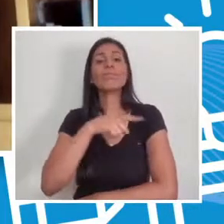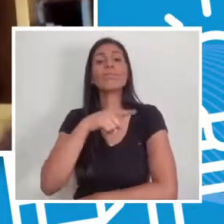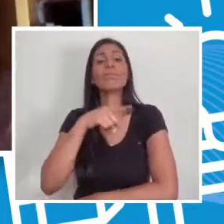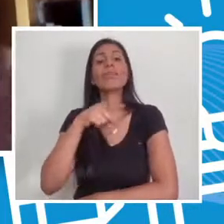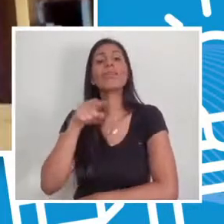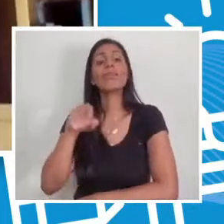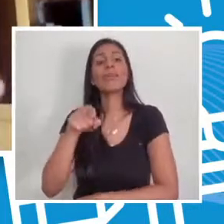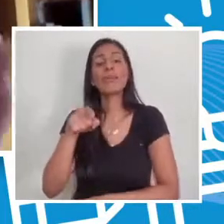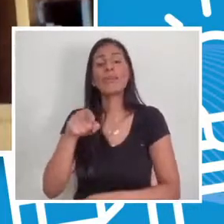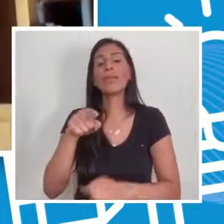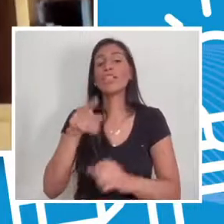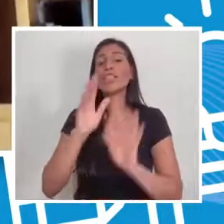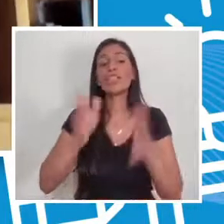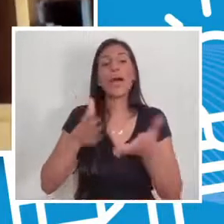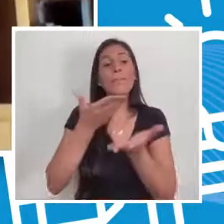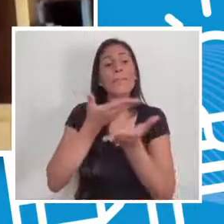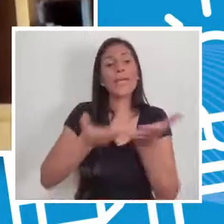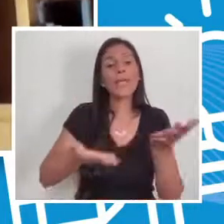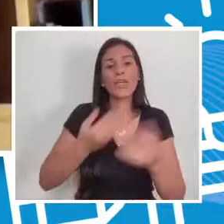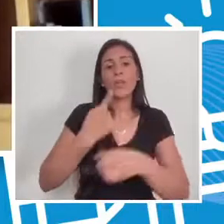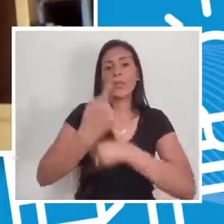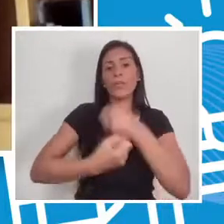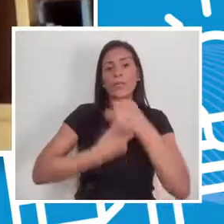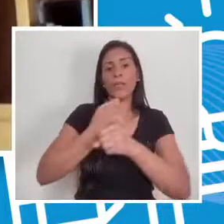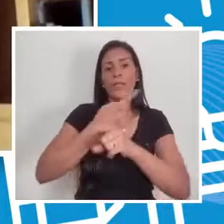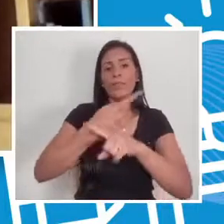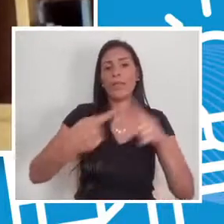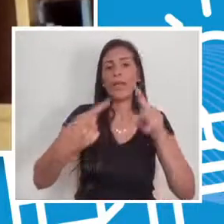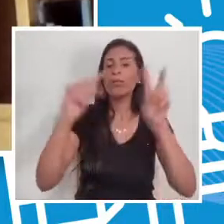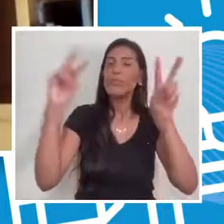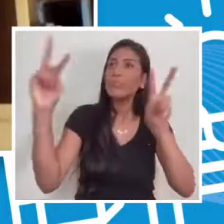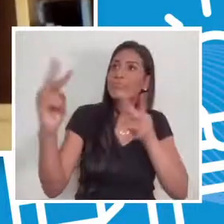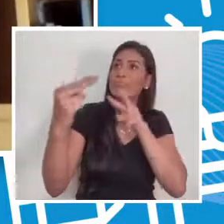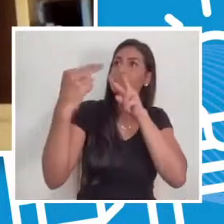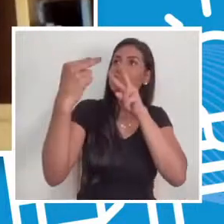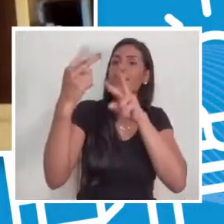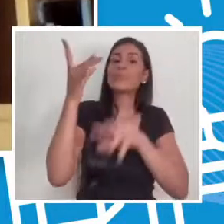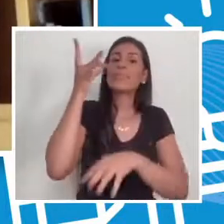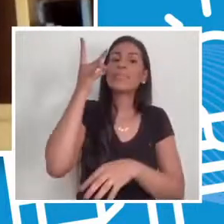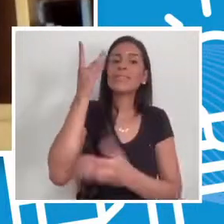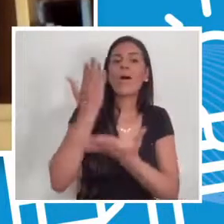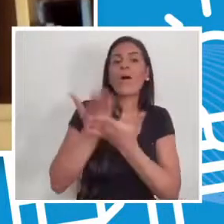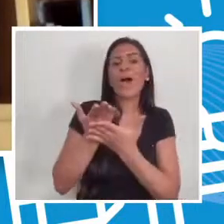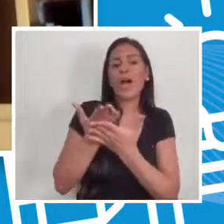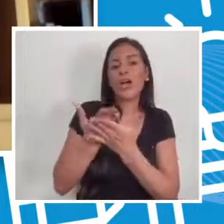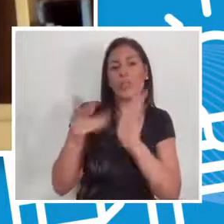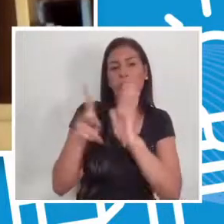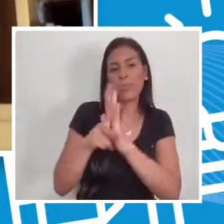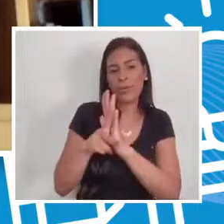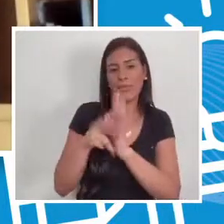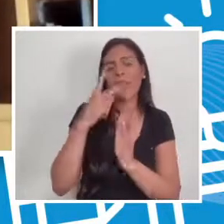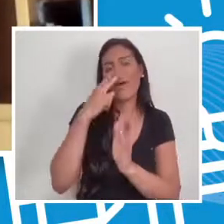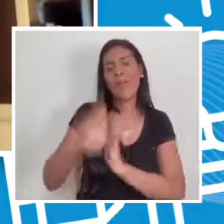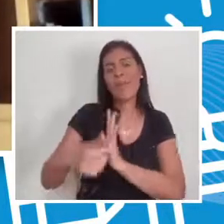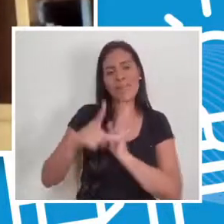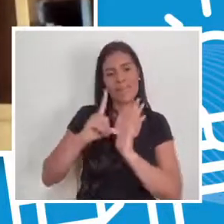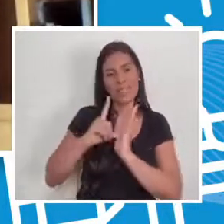e meio desta aula olho no olho a qual o professor Lentz se referia, né?